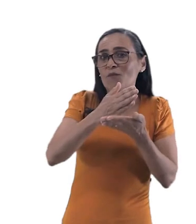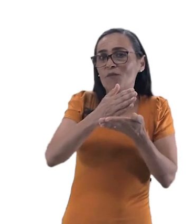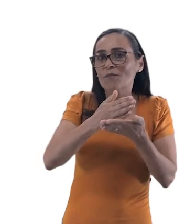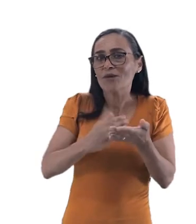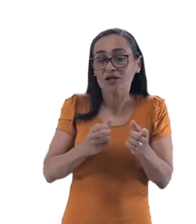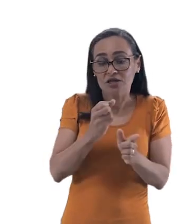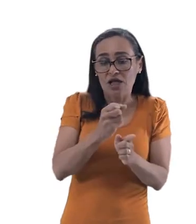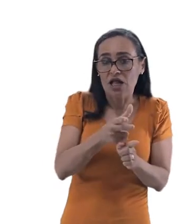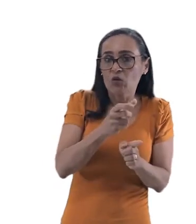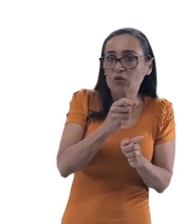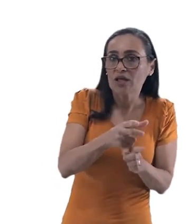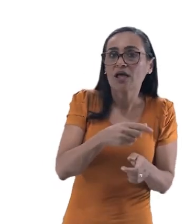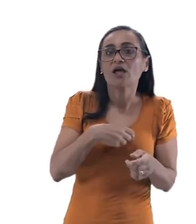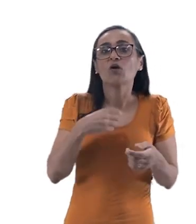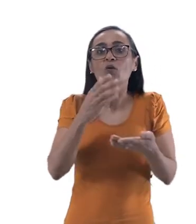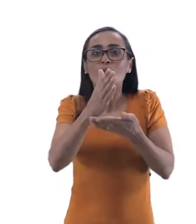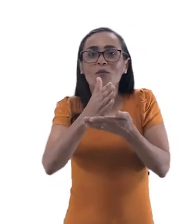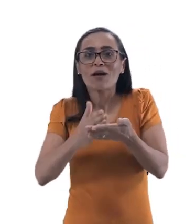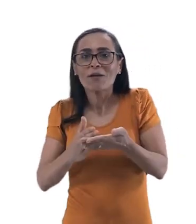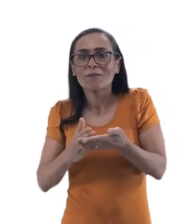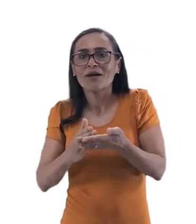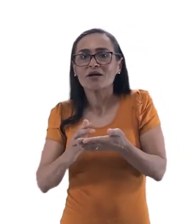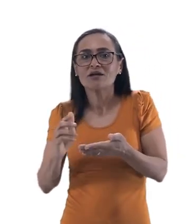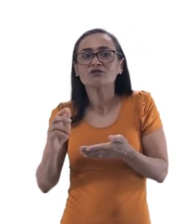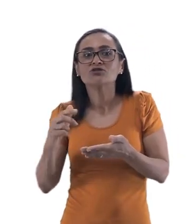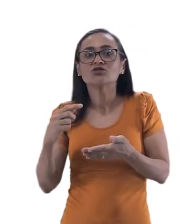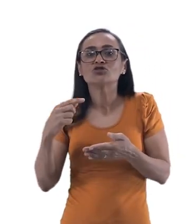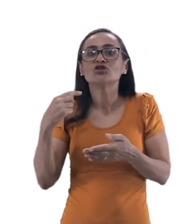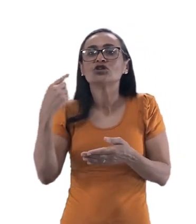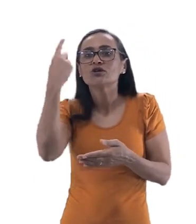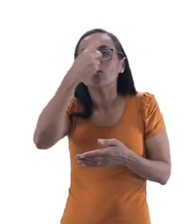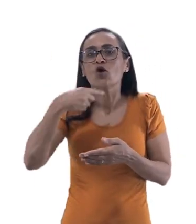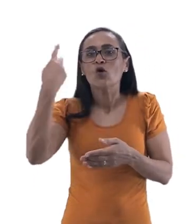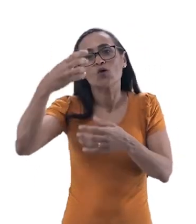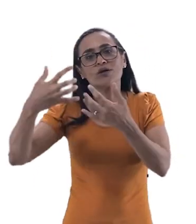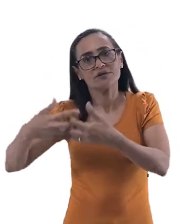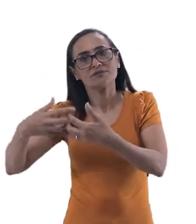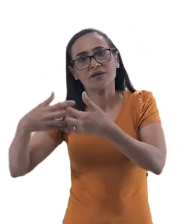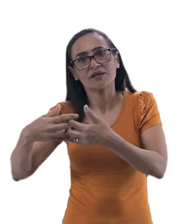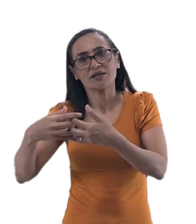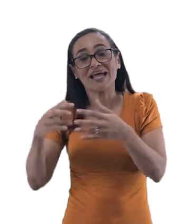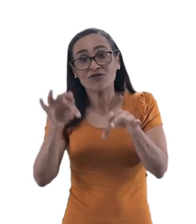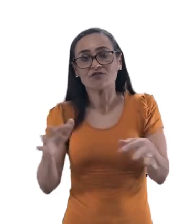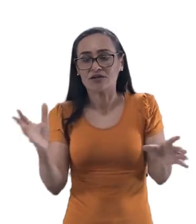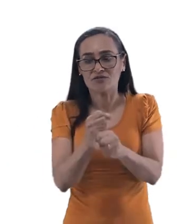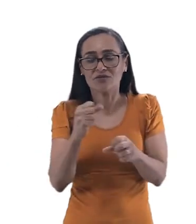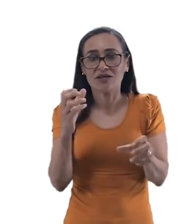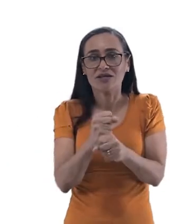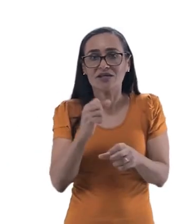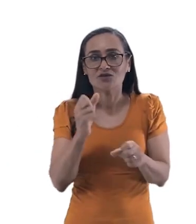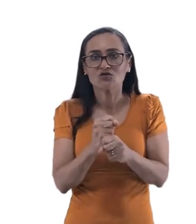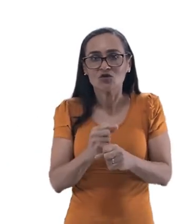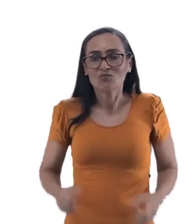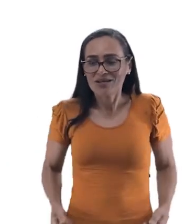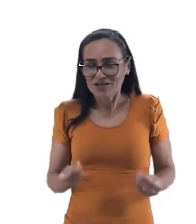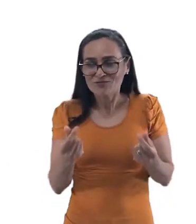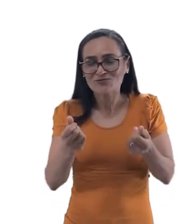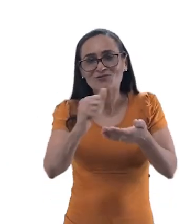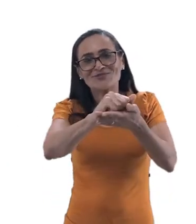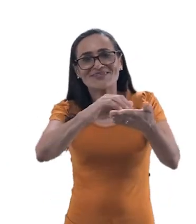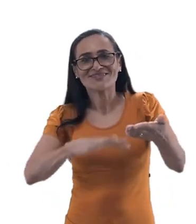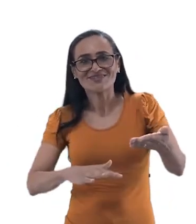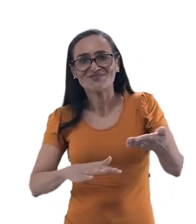uma parte do aluguel e uma parte da depreciação. E a soma desses custos será o custo